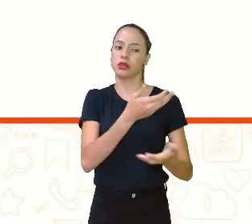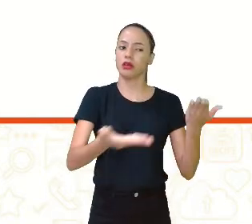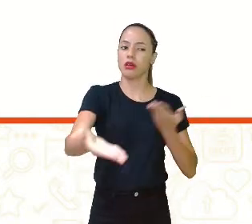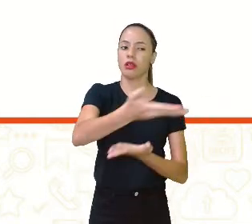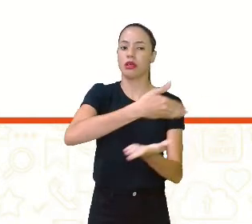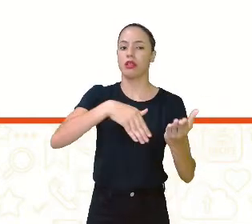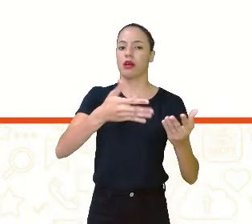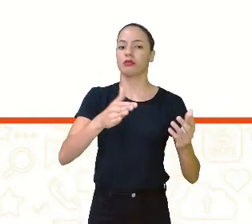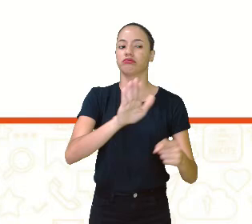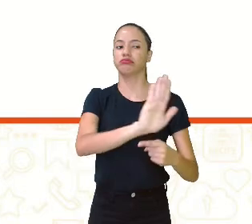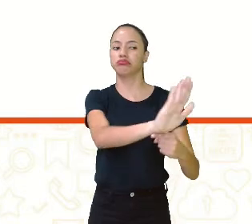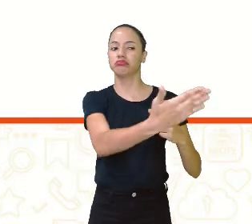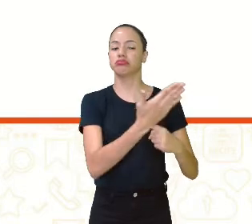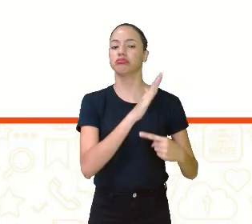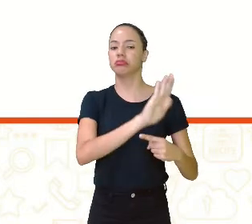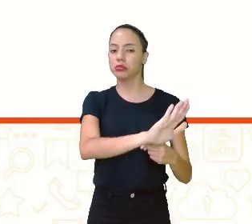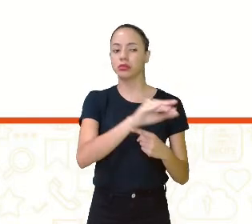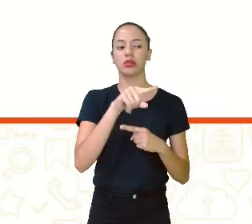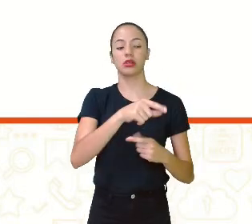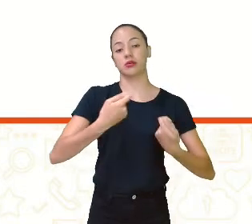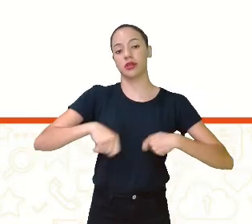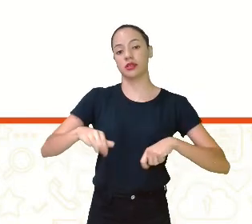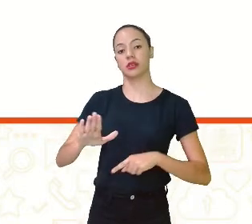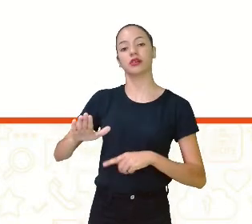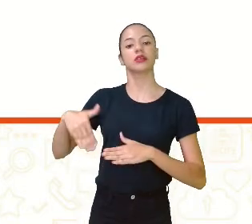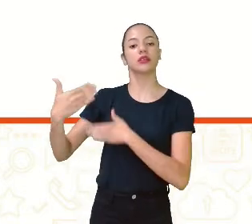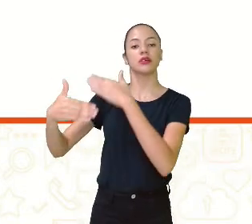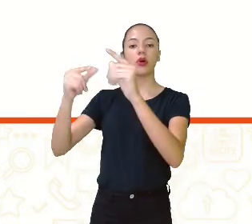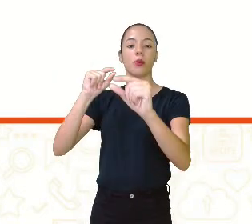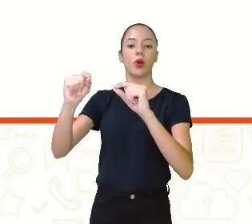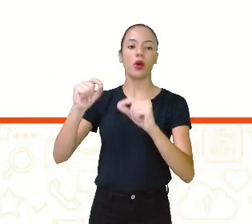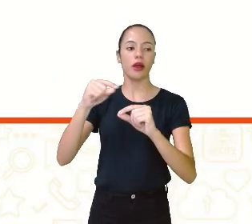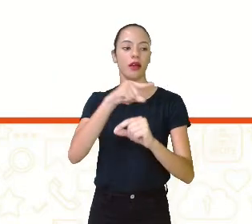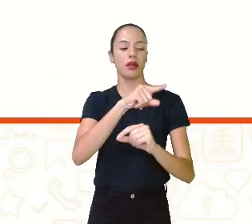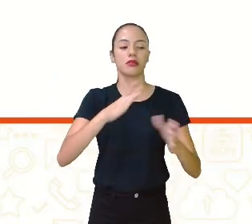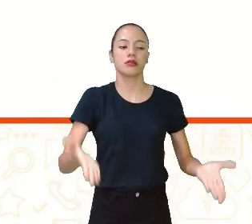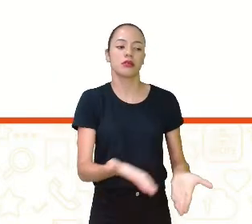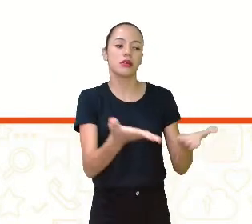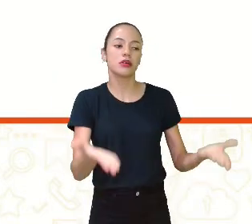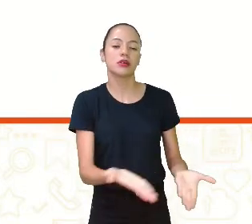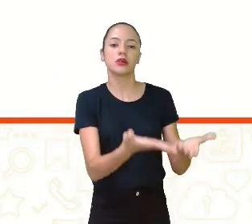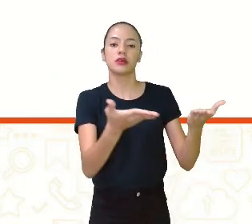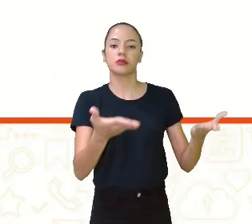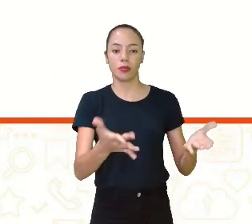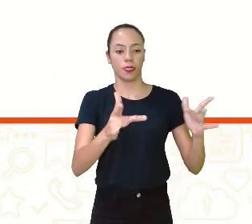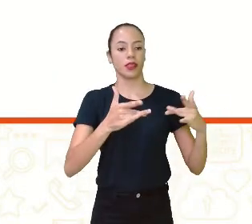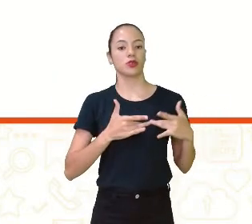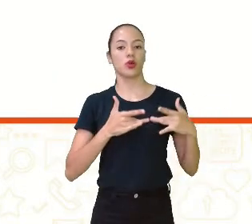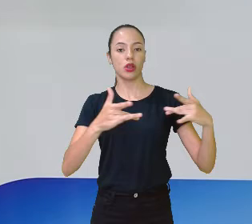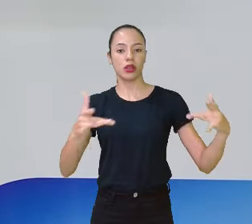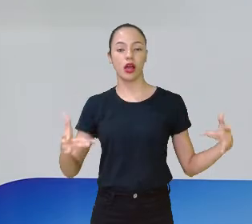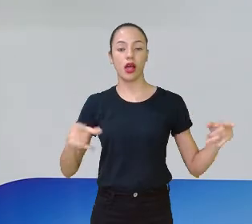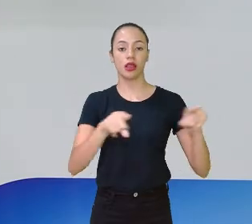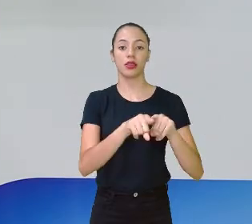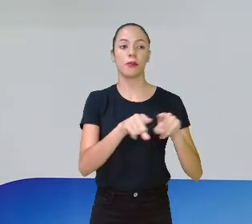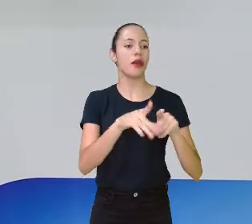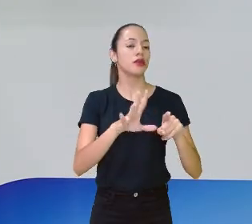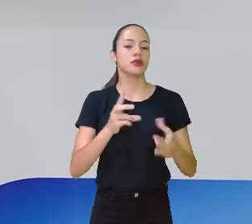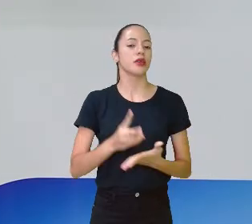é necessário que desenvolvemos nela um espírito generoso, solidário e